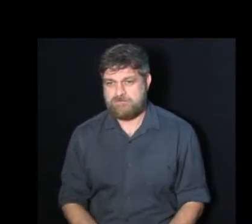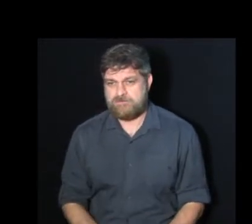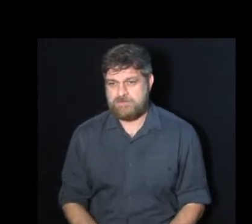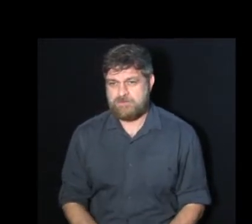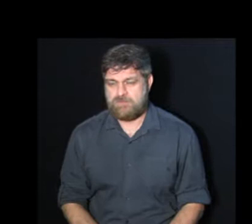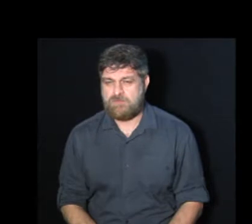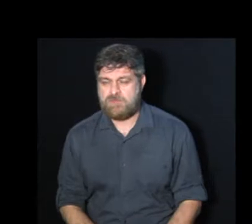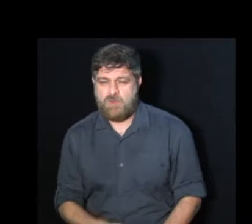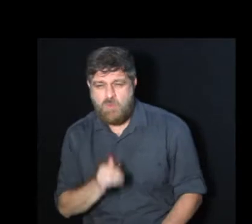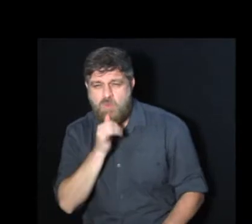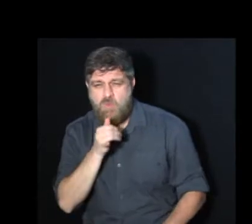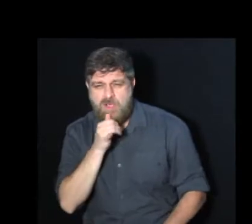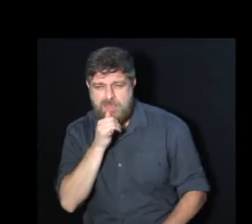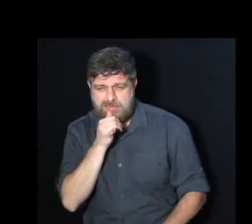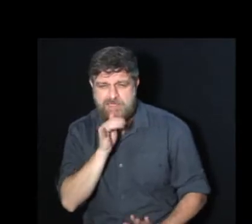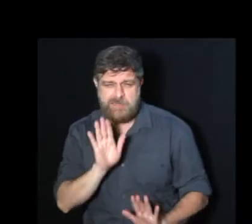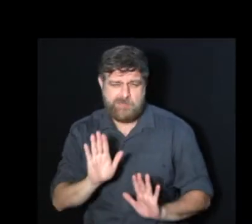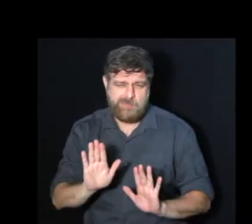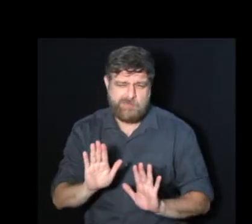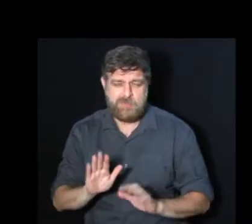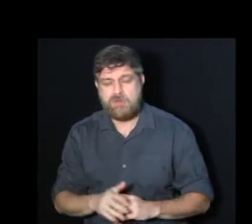citar alguns exemplos,